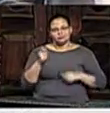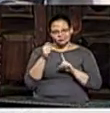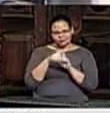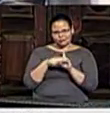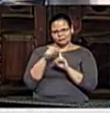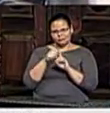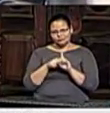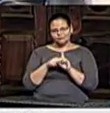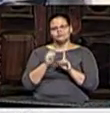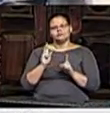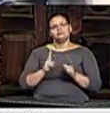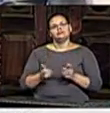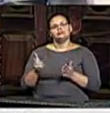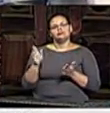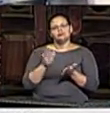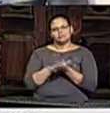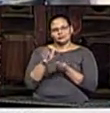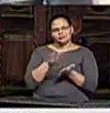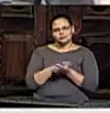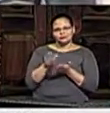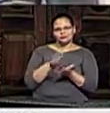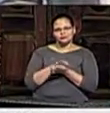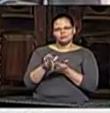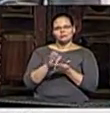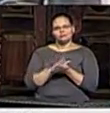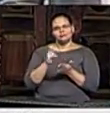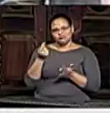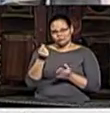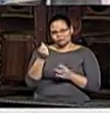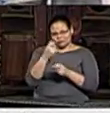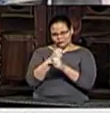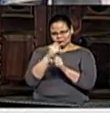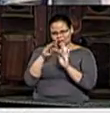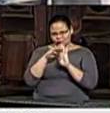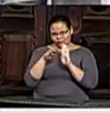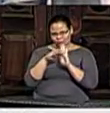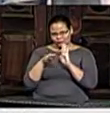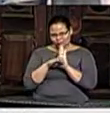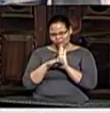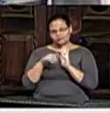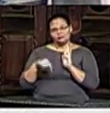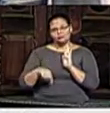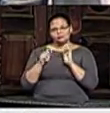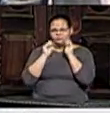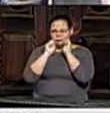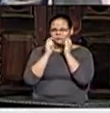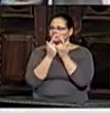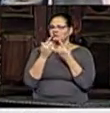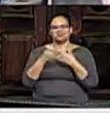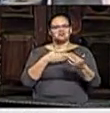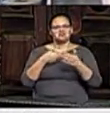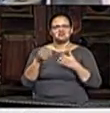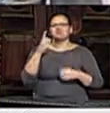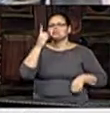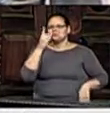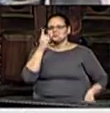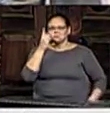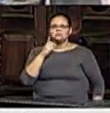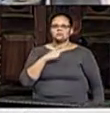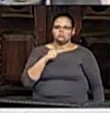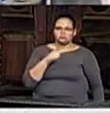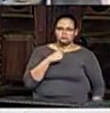Mensalmente é publicado a execução orçamentária desta casa. Qualquer deputado que